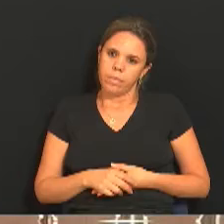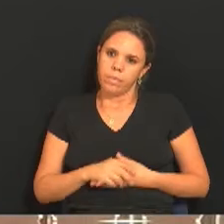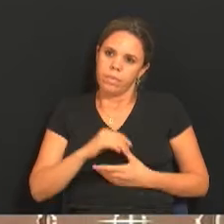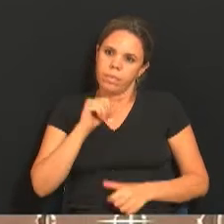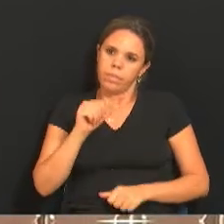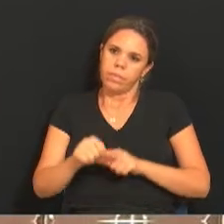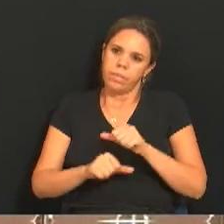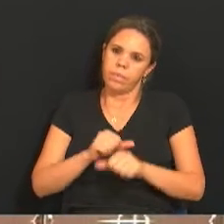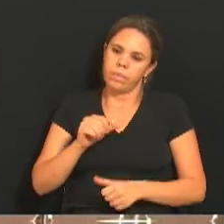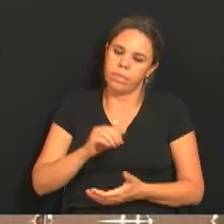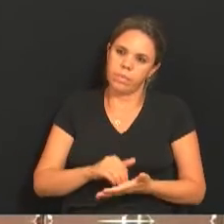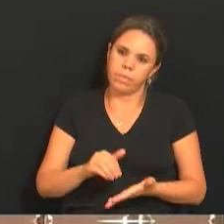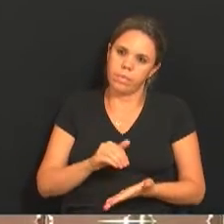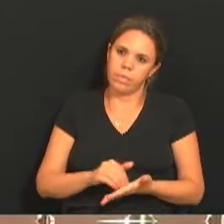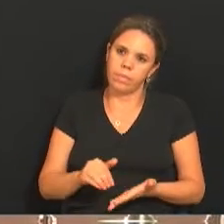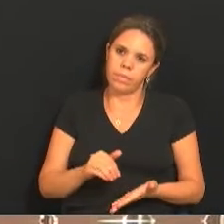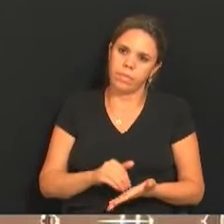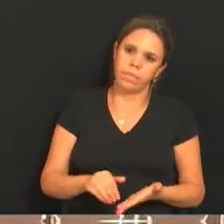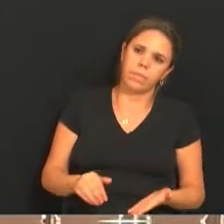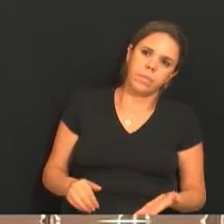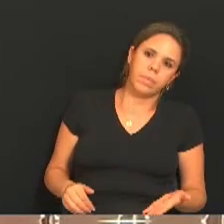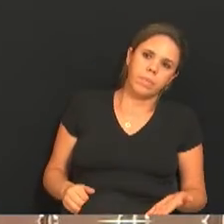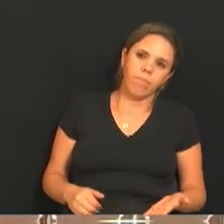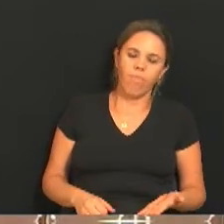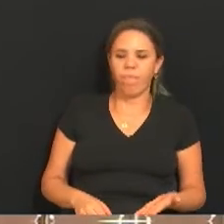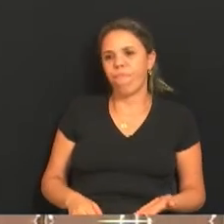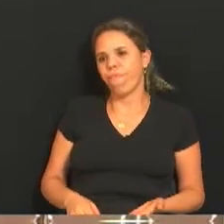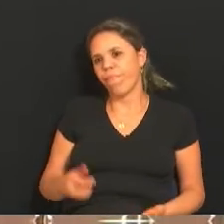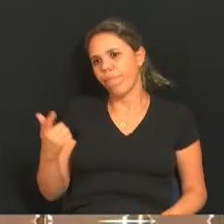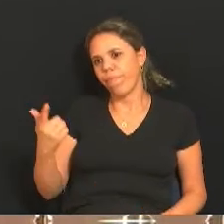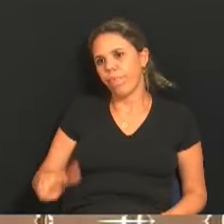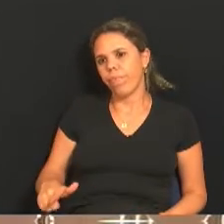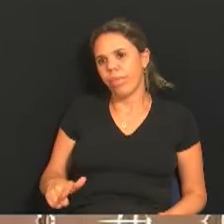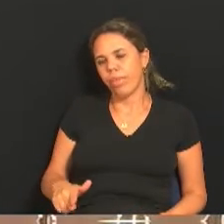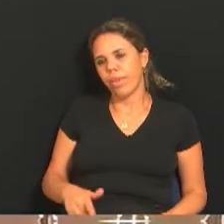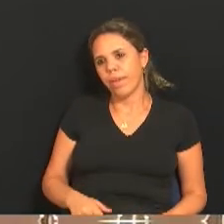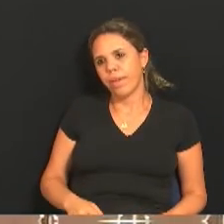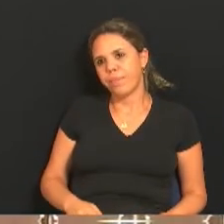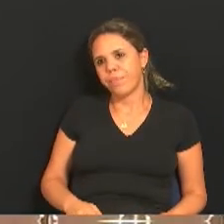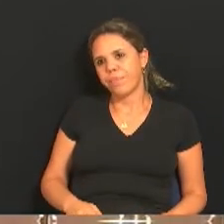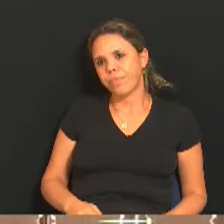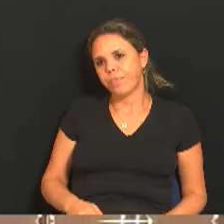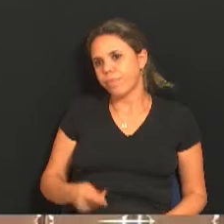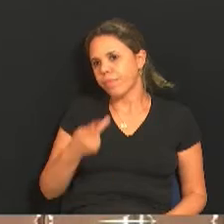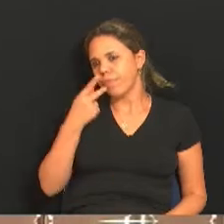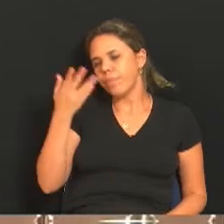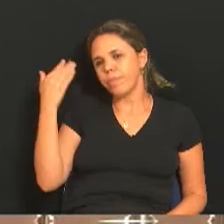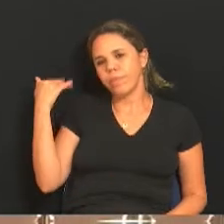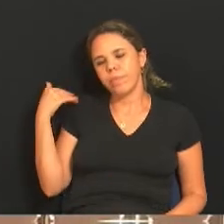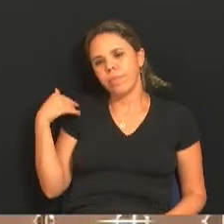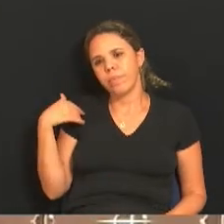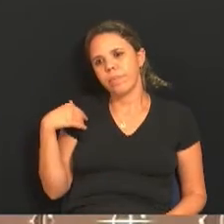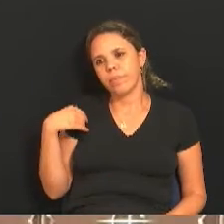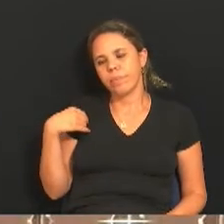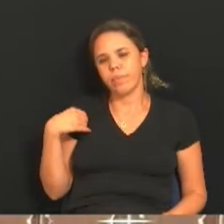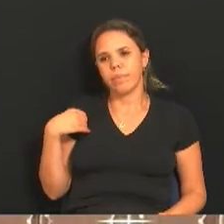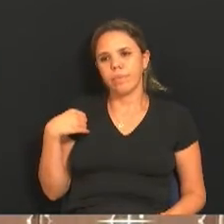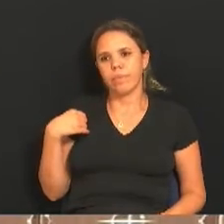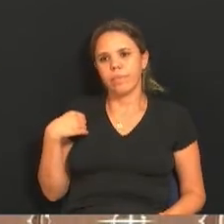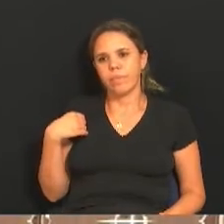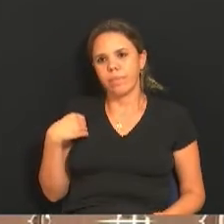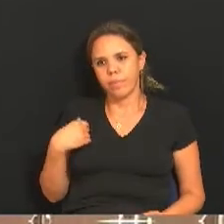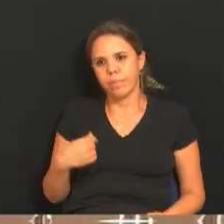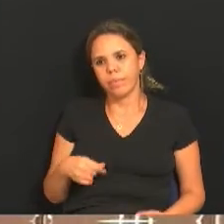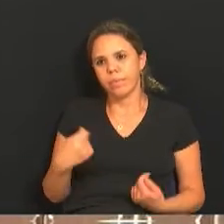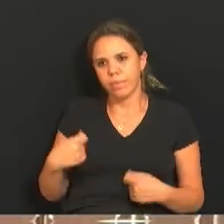na secretaria. Mais uma vez, né, seu Feleto, a gente ficar falando do passado, mas eu não consigo, a gente precisa ter